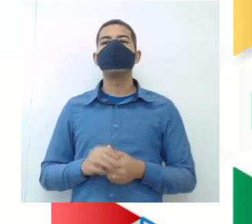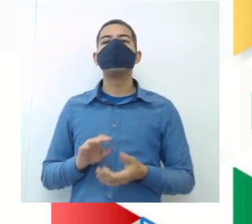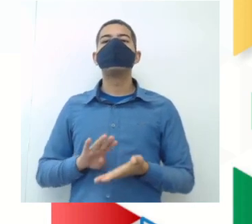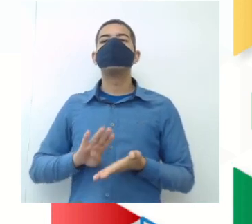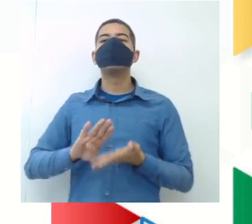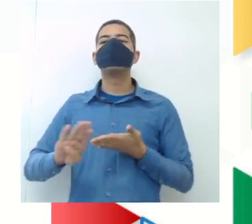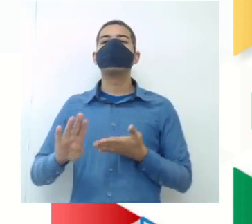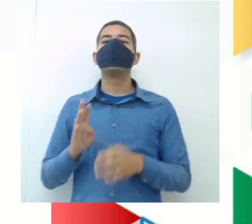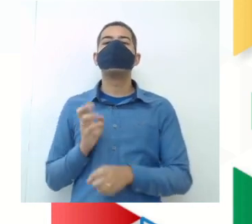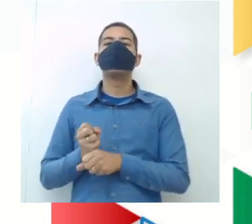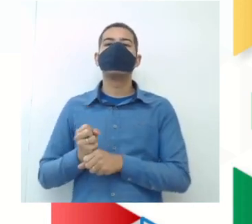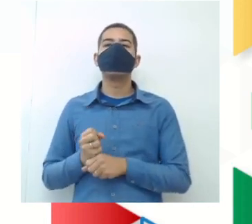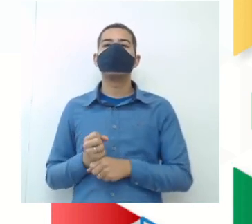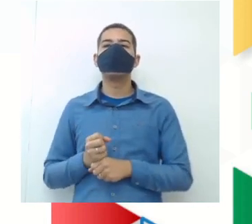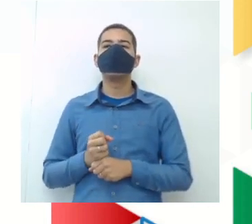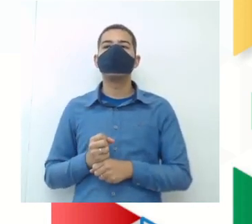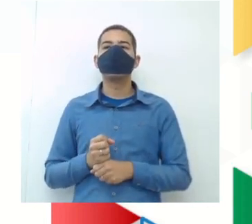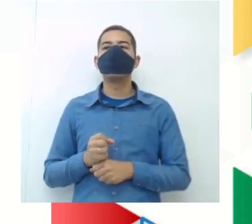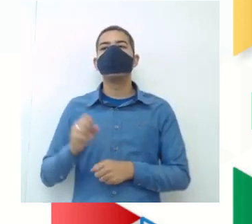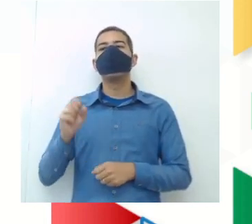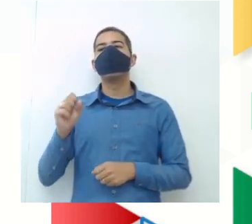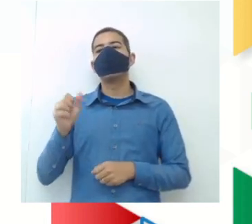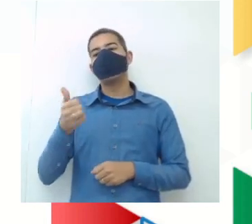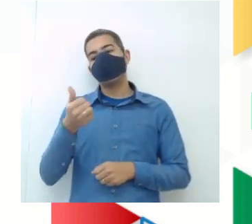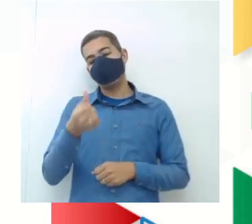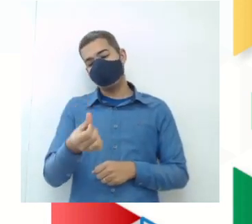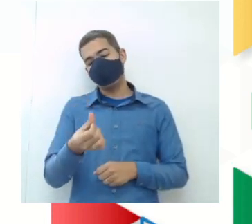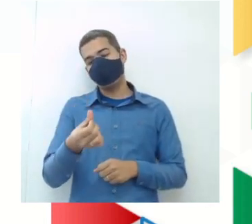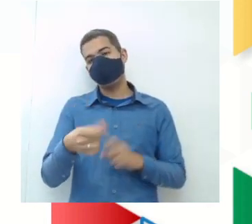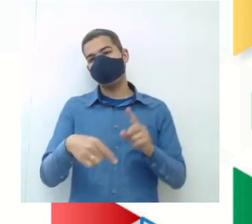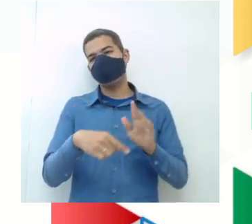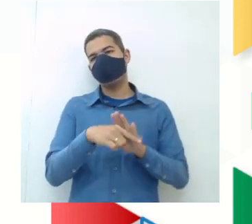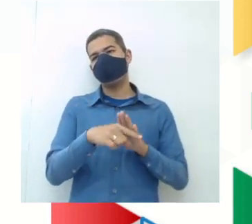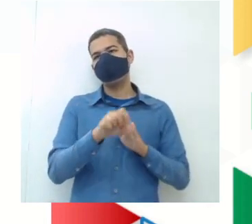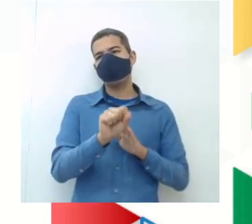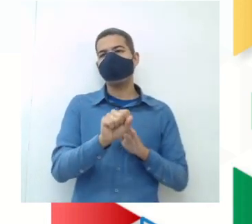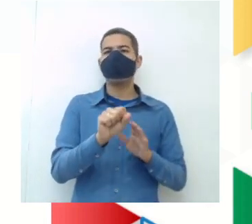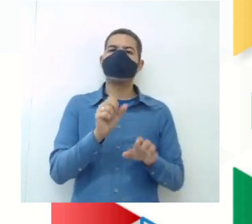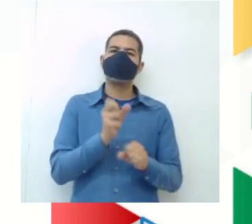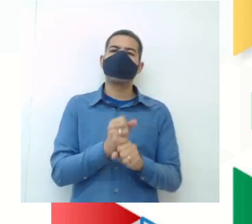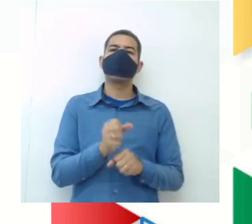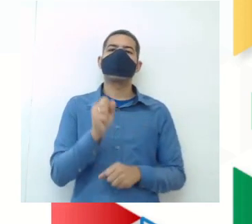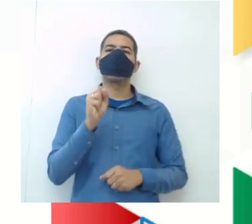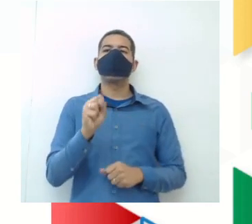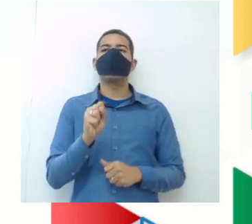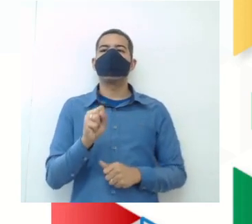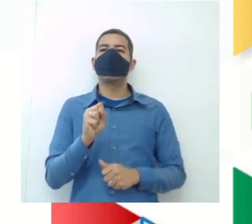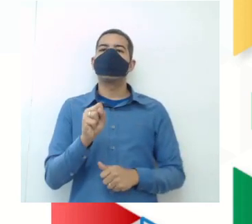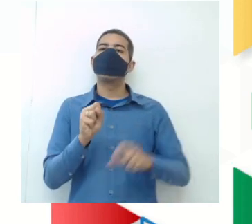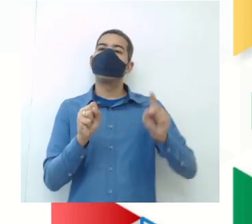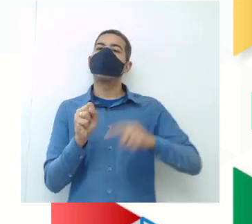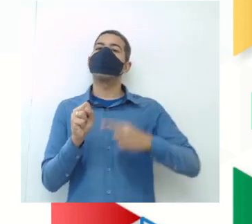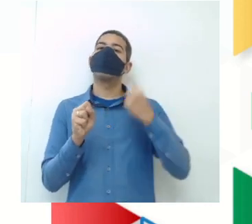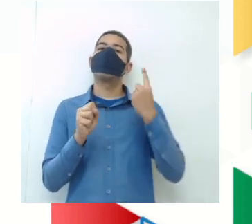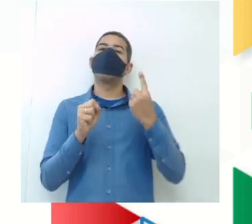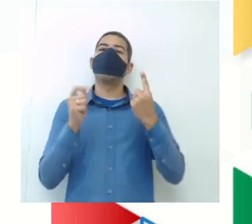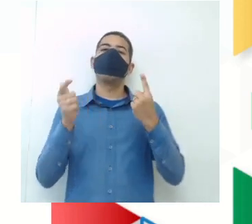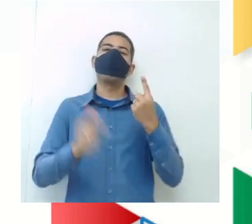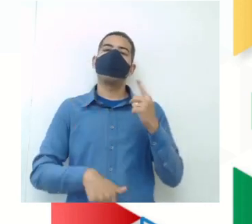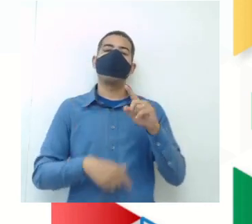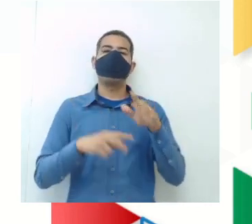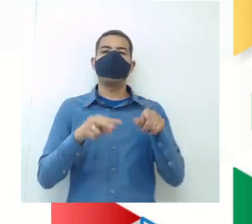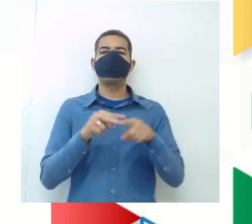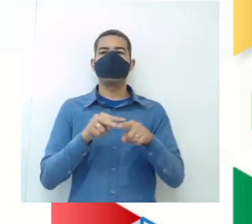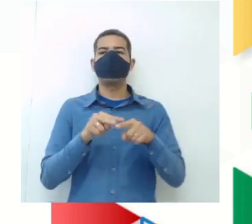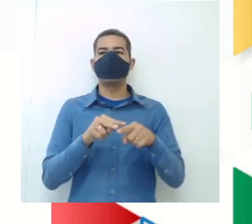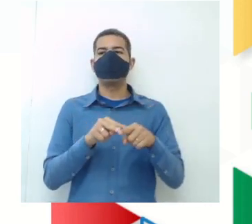sobram quanto? Se eu tirei 8 de 16, sobram 8 fatias, que é mais uma pizza inteira.